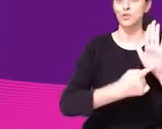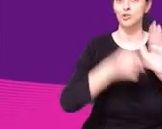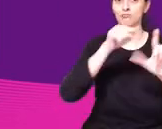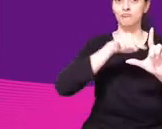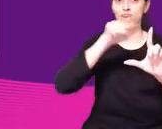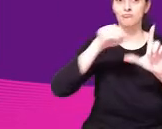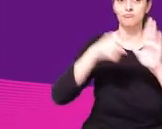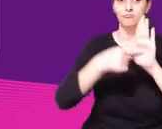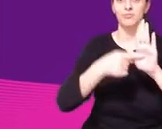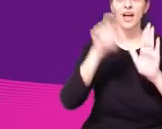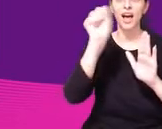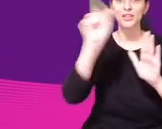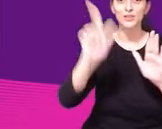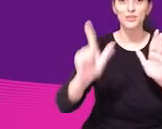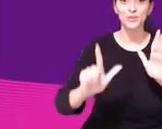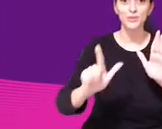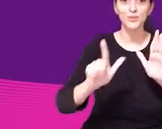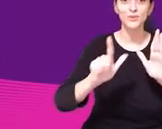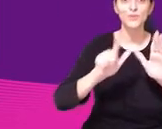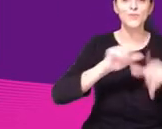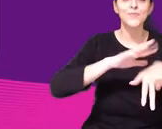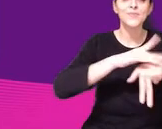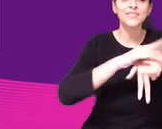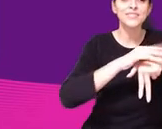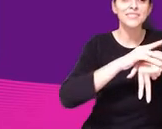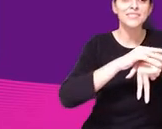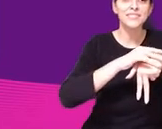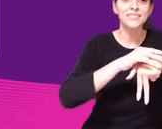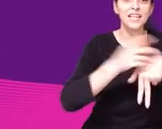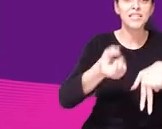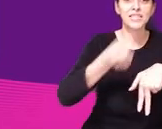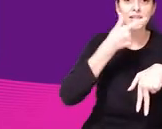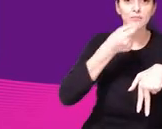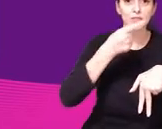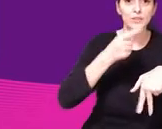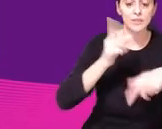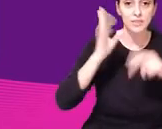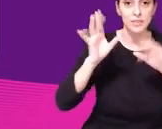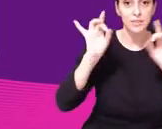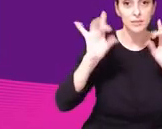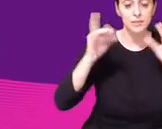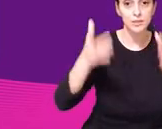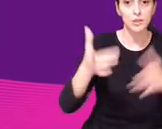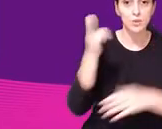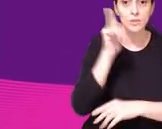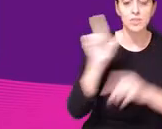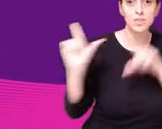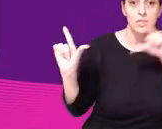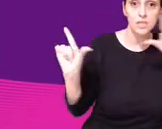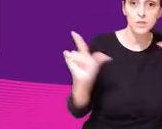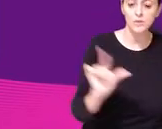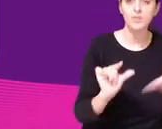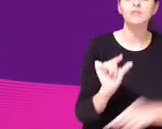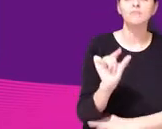em azul, os pacientes que tomaram empagliflozina tiveram redução